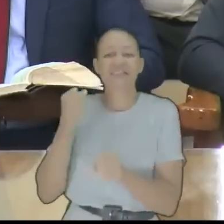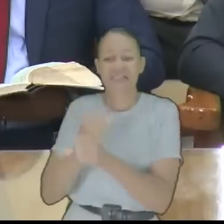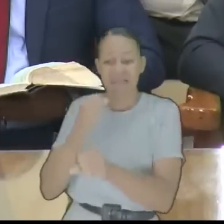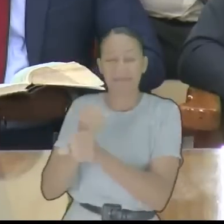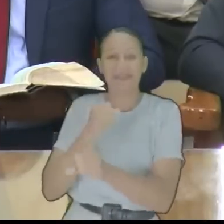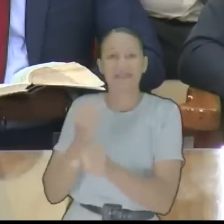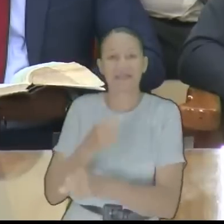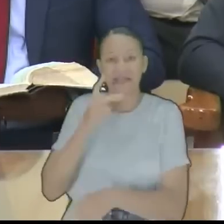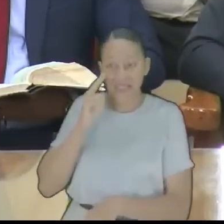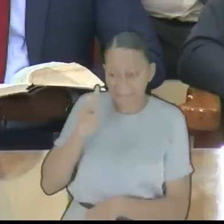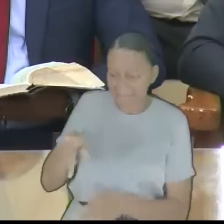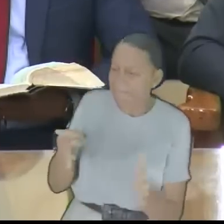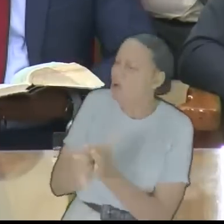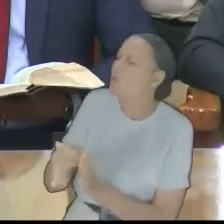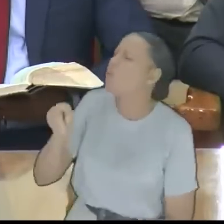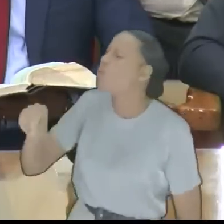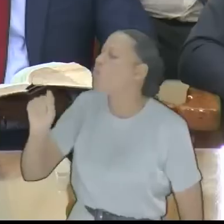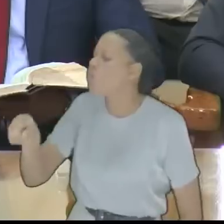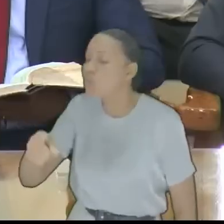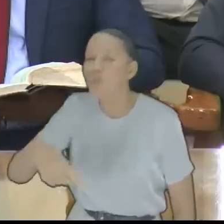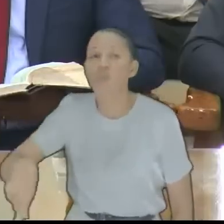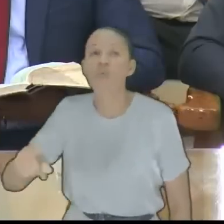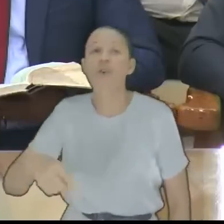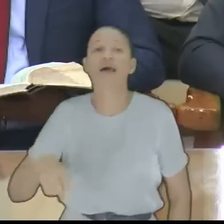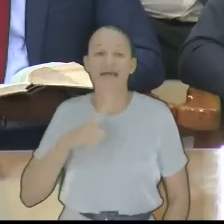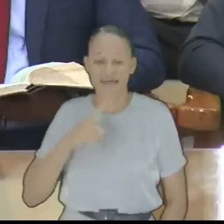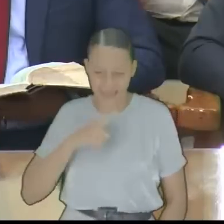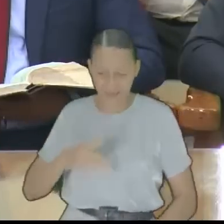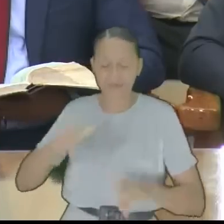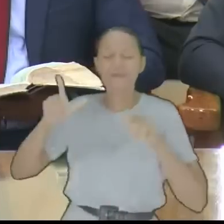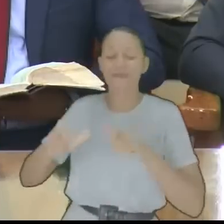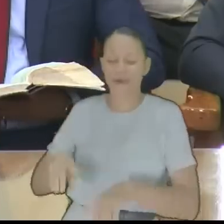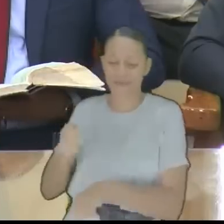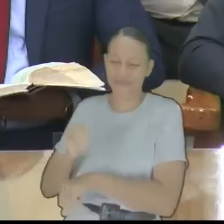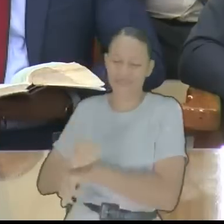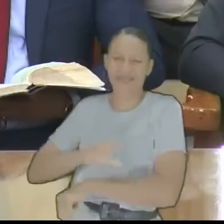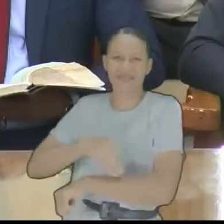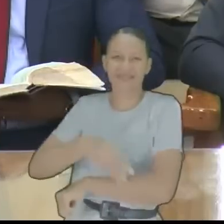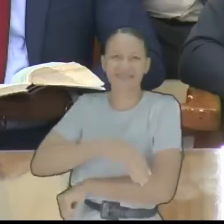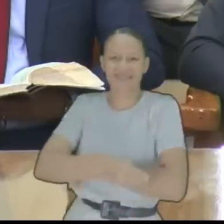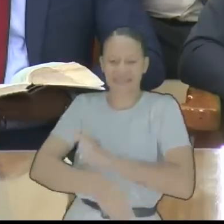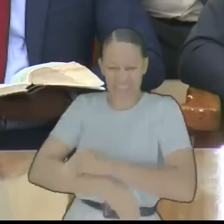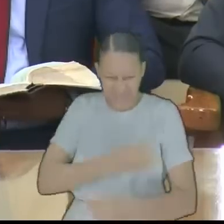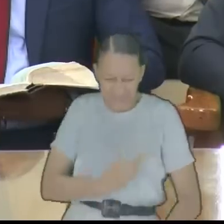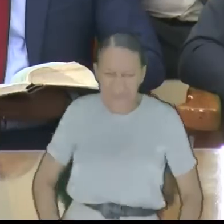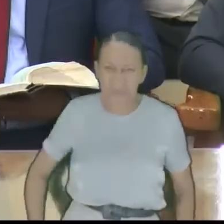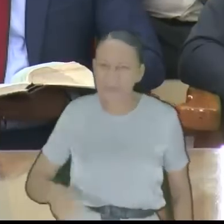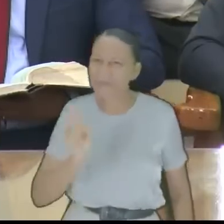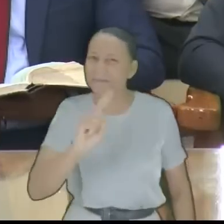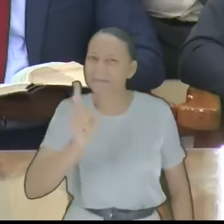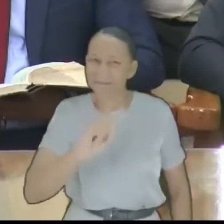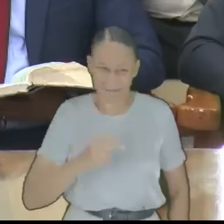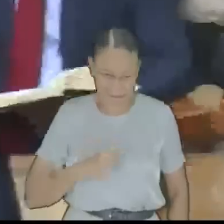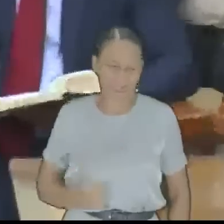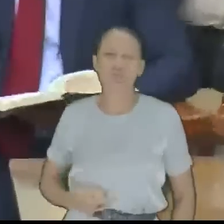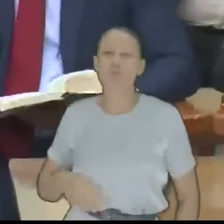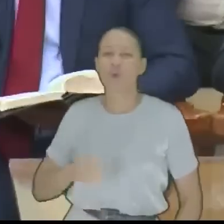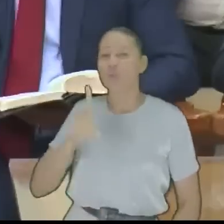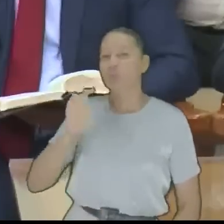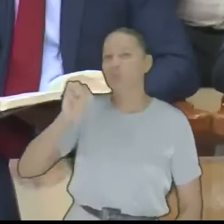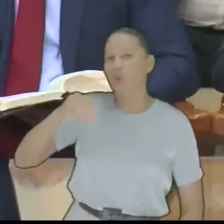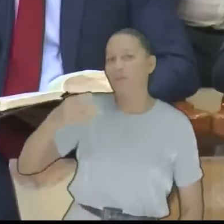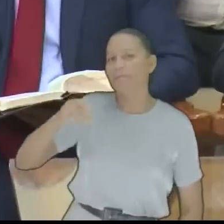pedra. E se você perguntar o que era isso, era um leprosário. Aleluia. E não era o governo, não era Dom Pedro II,